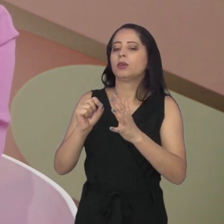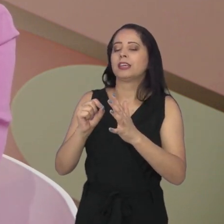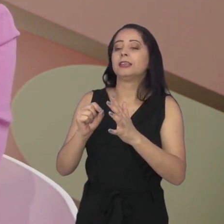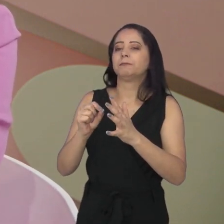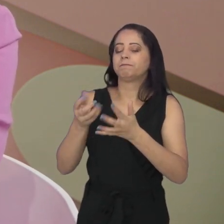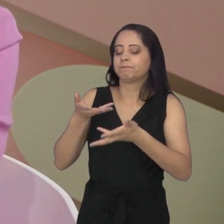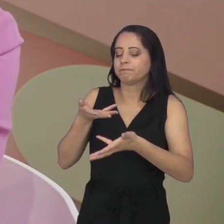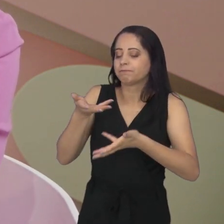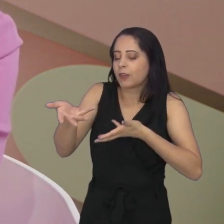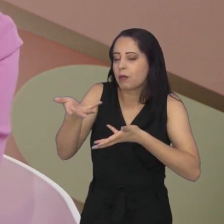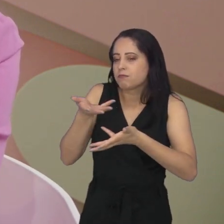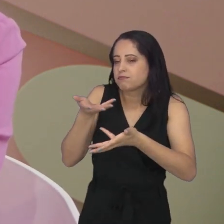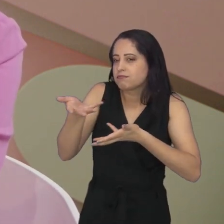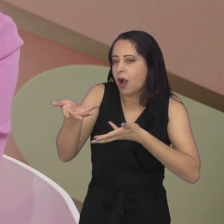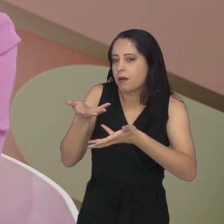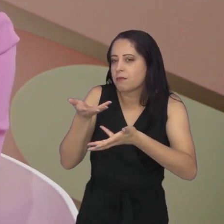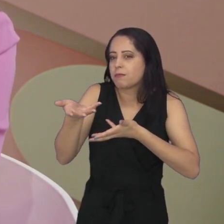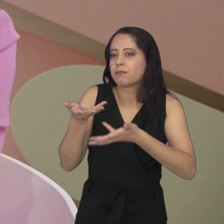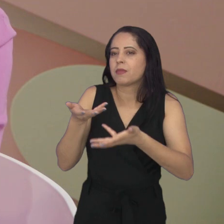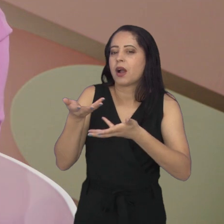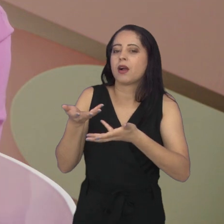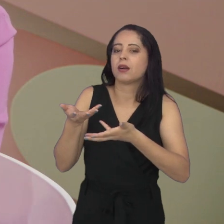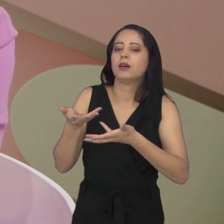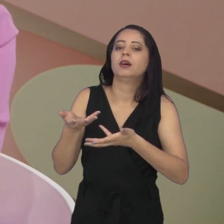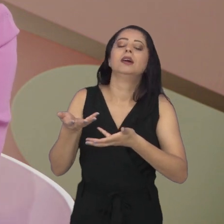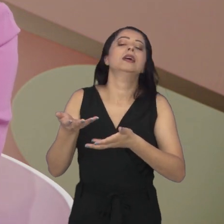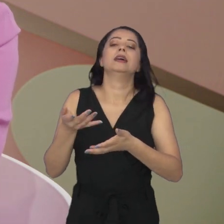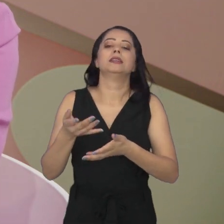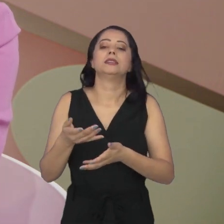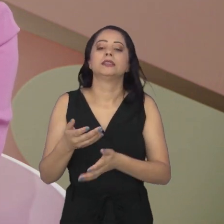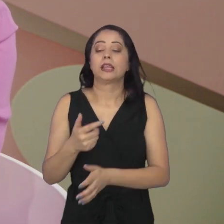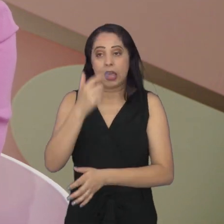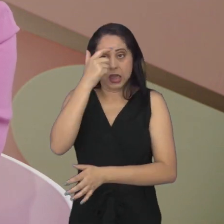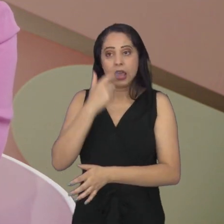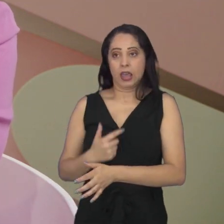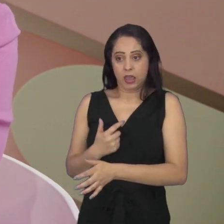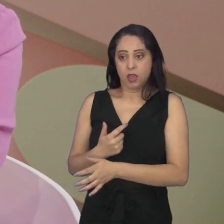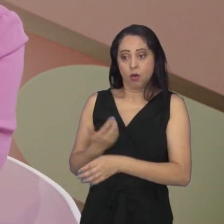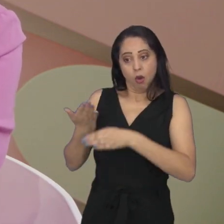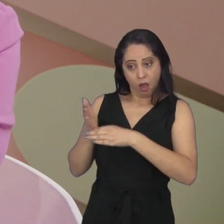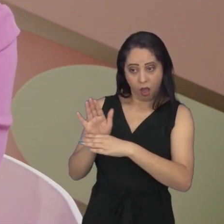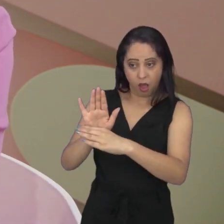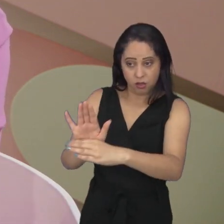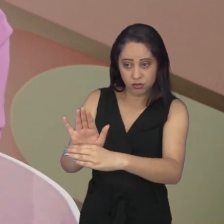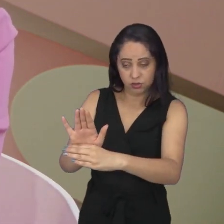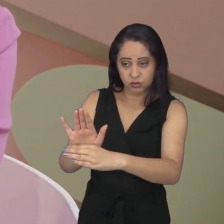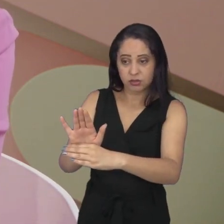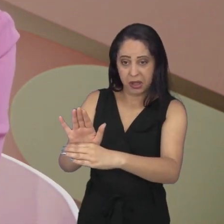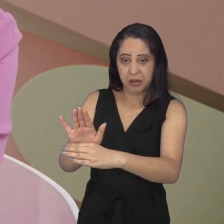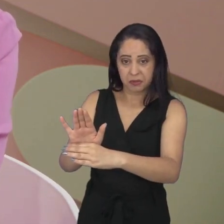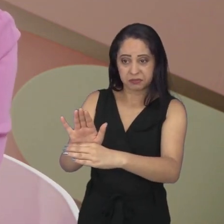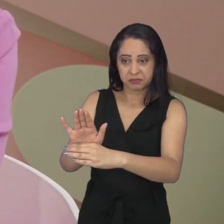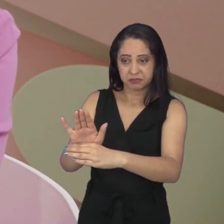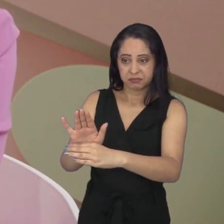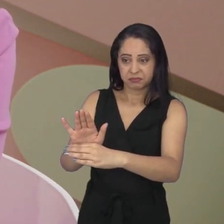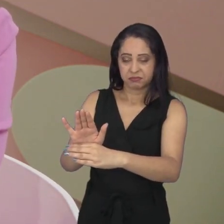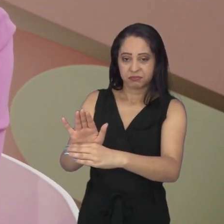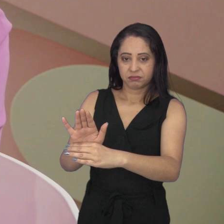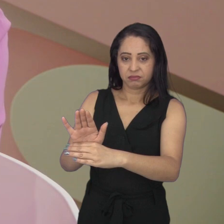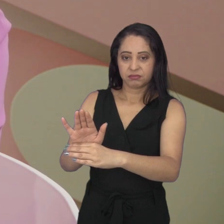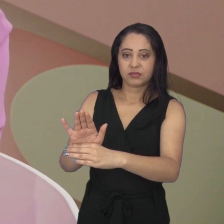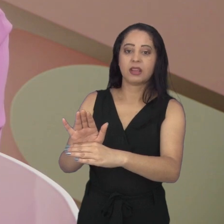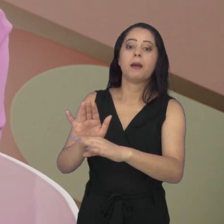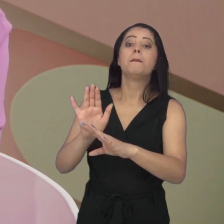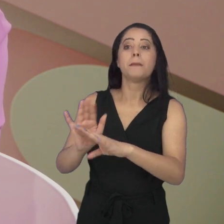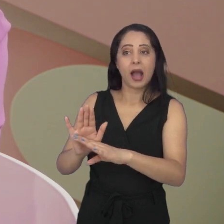reciprocidade, para mim, é um gatilho muito importante. O que é o gatilho da reciprocidade? Eu fazer algo por você, sem